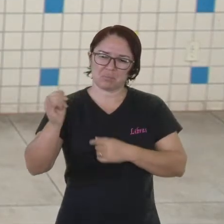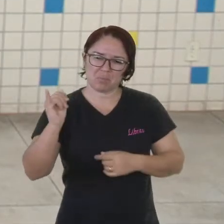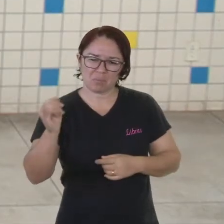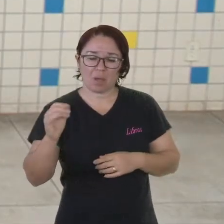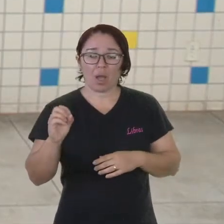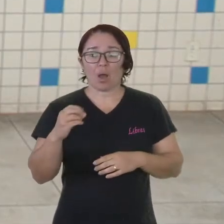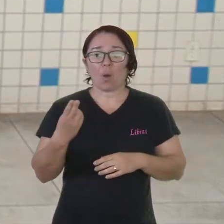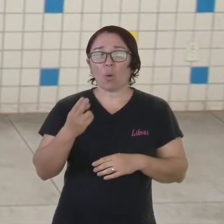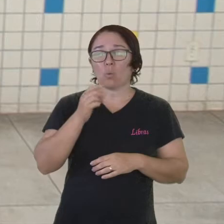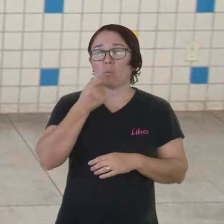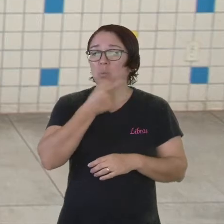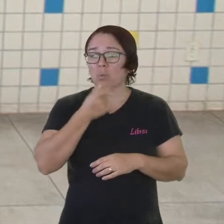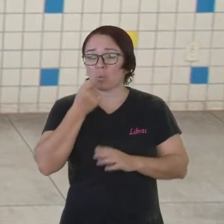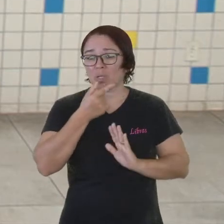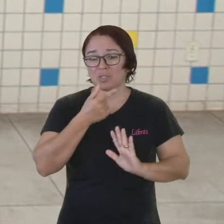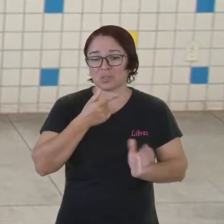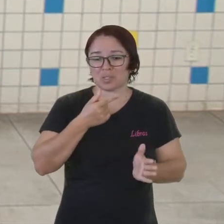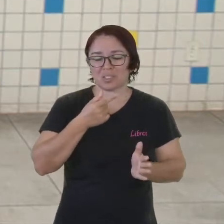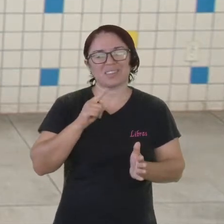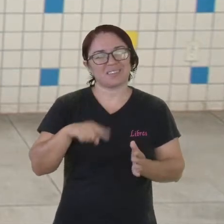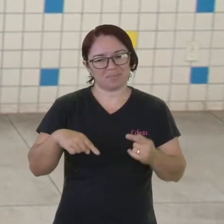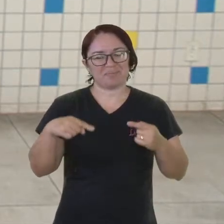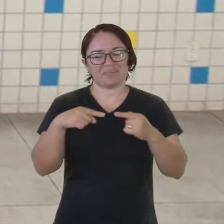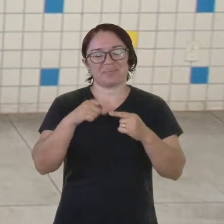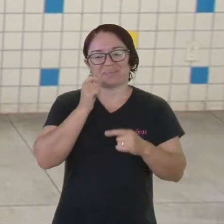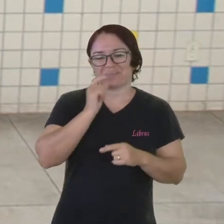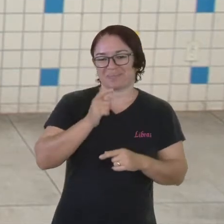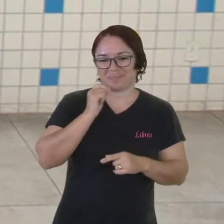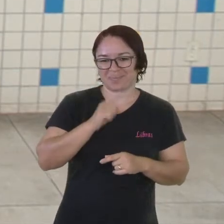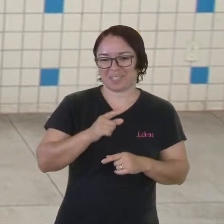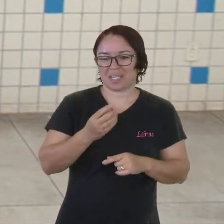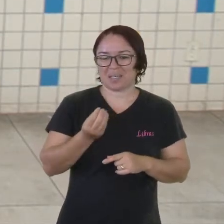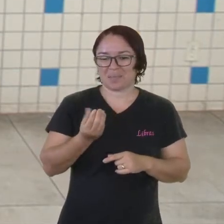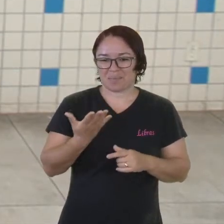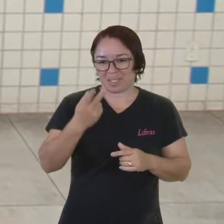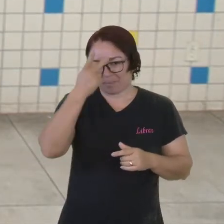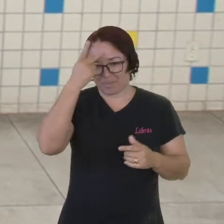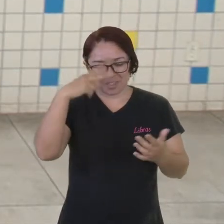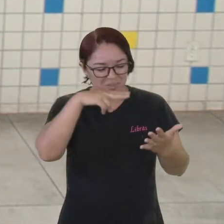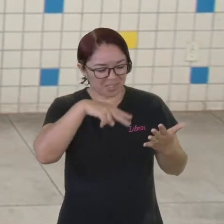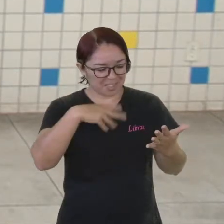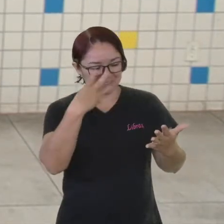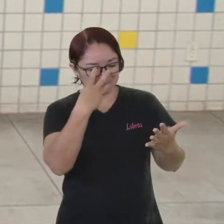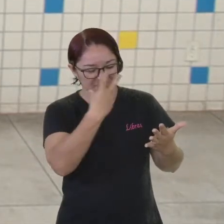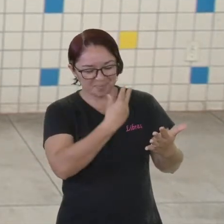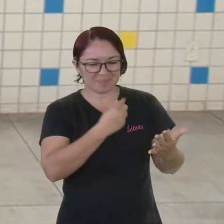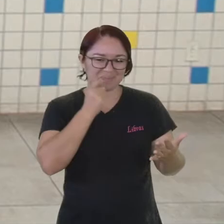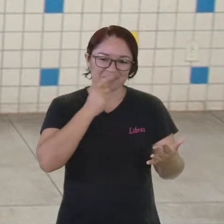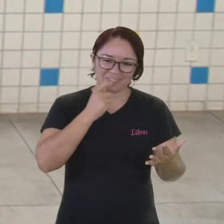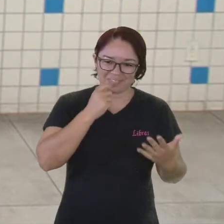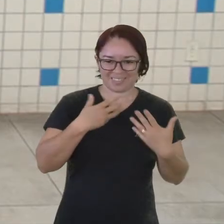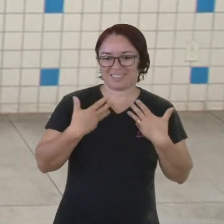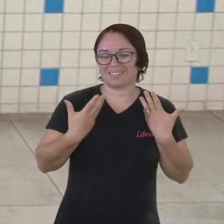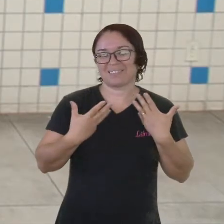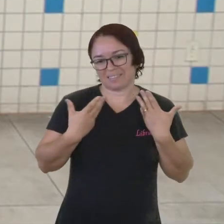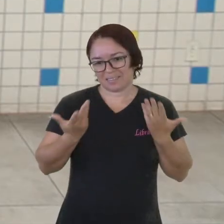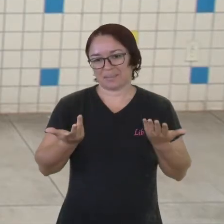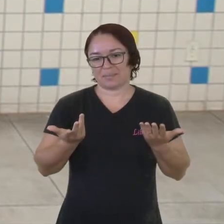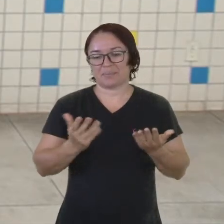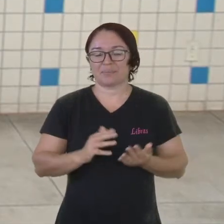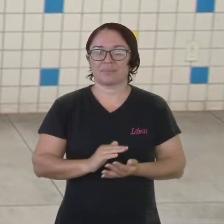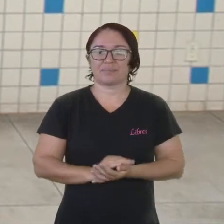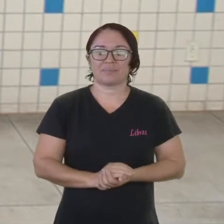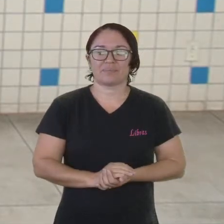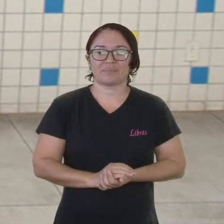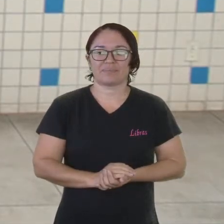humorística? Mais humorística, não é verdade? É mais para entreter o leitor, né? Trazer humor para o leitor.